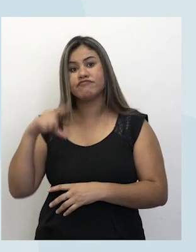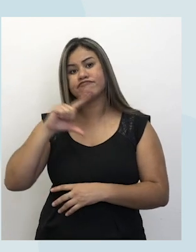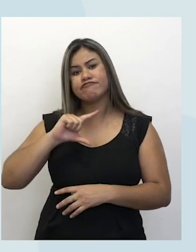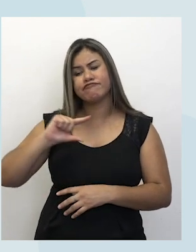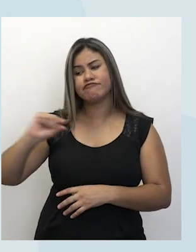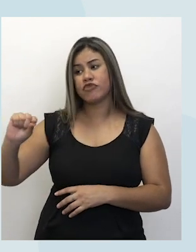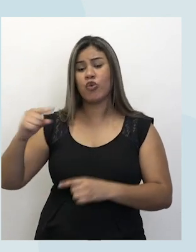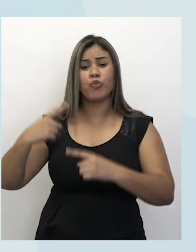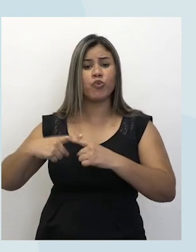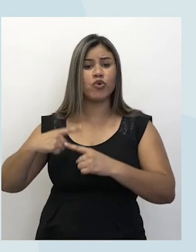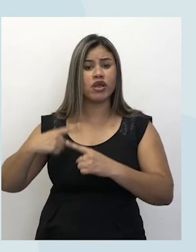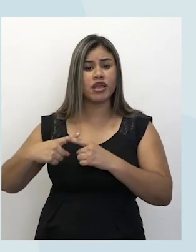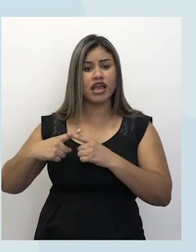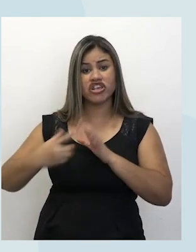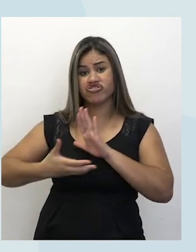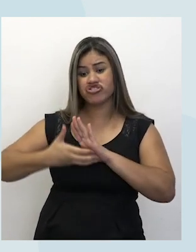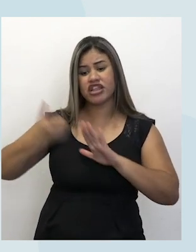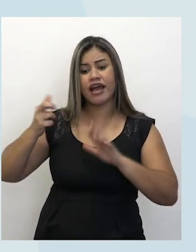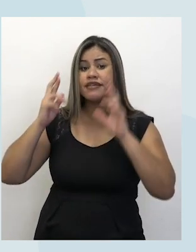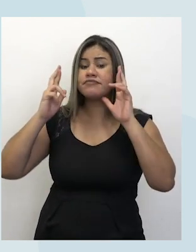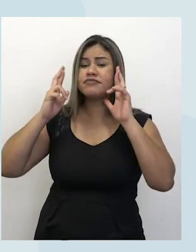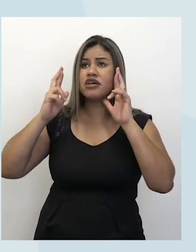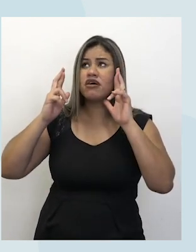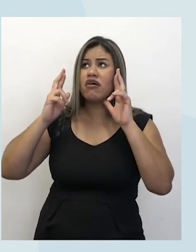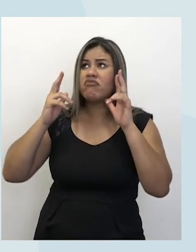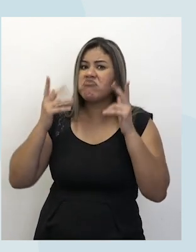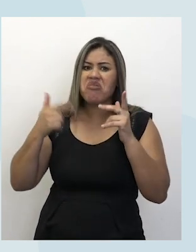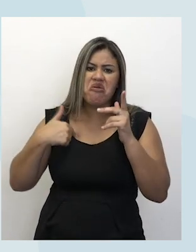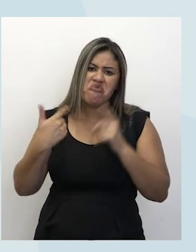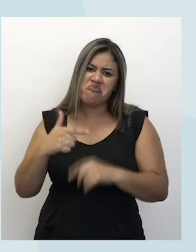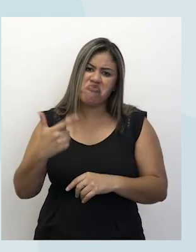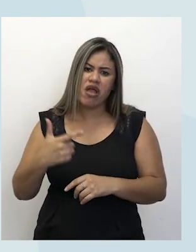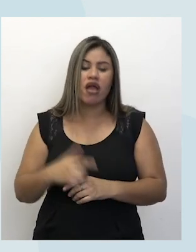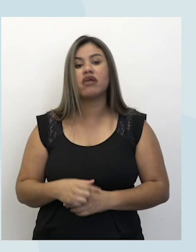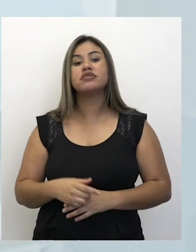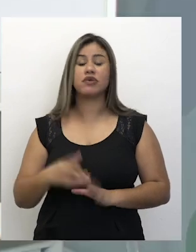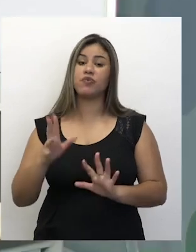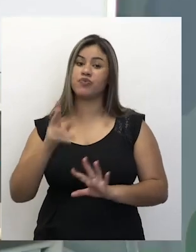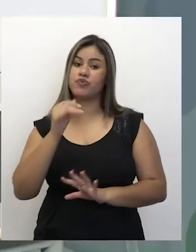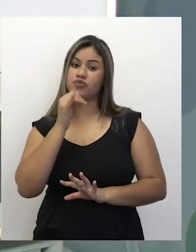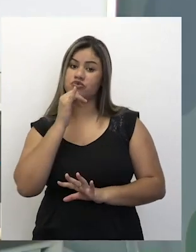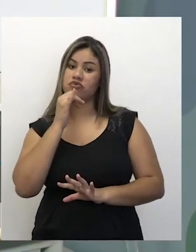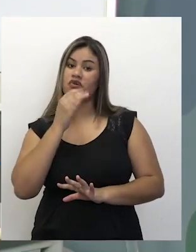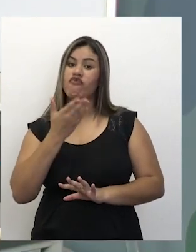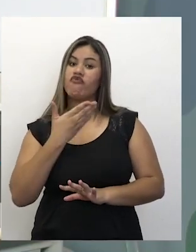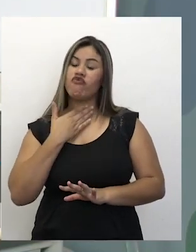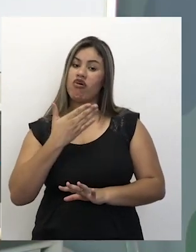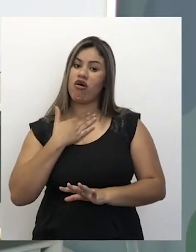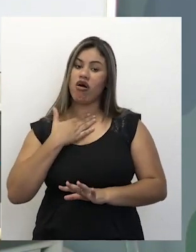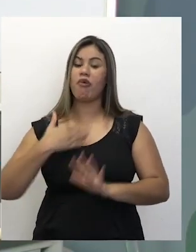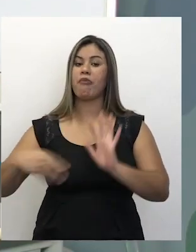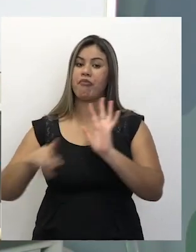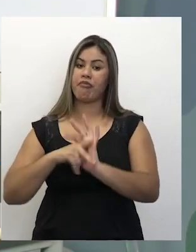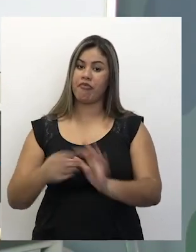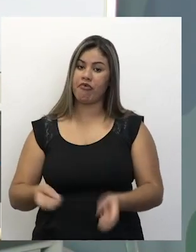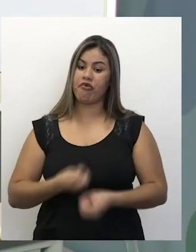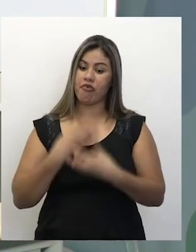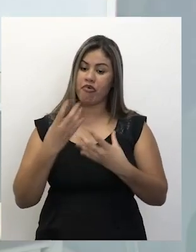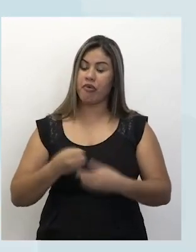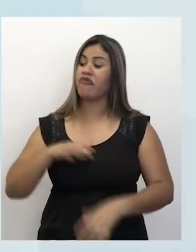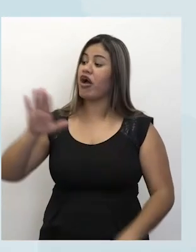não pode me tirar as esperanças que você vai me tirar o que eu não tenho você seja o eu lírico que a voz que fala no poema o eu lírico Diz aí olha